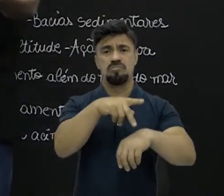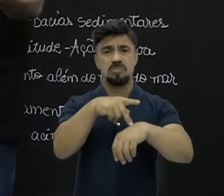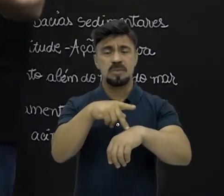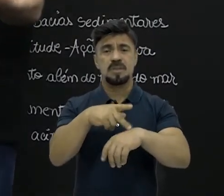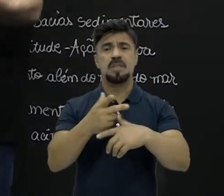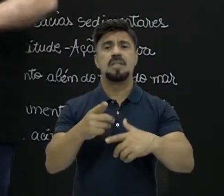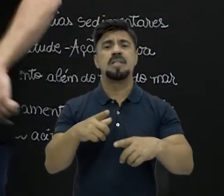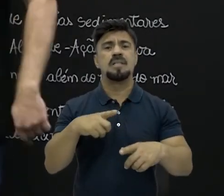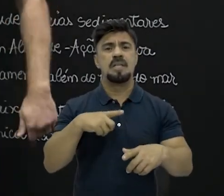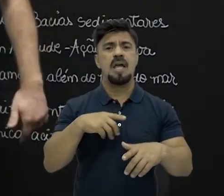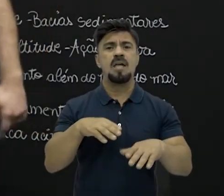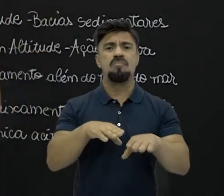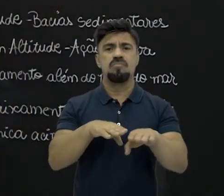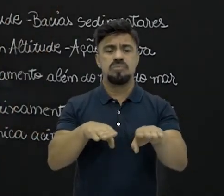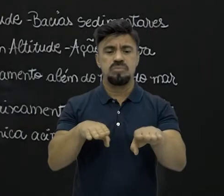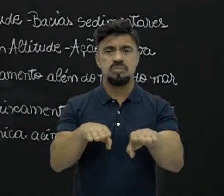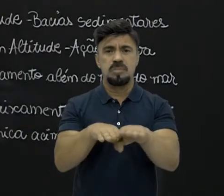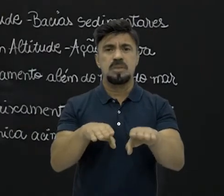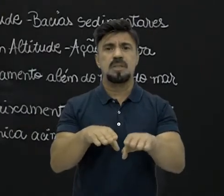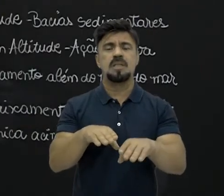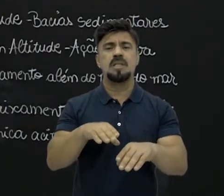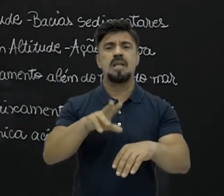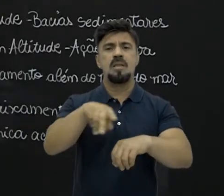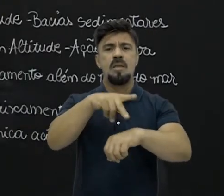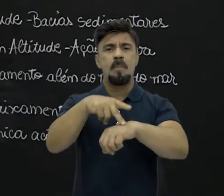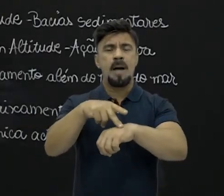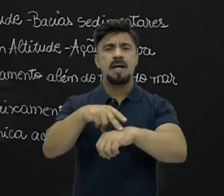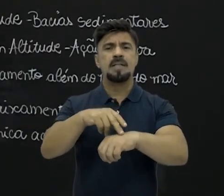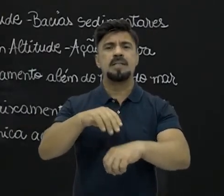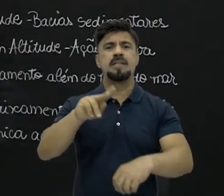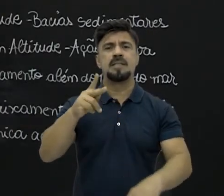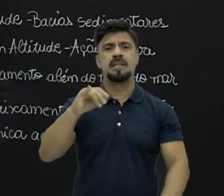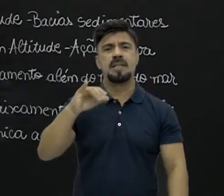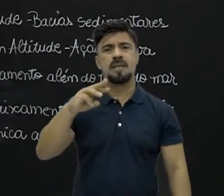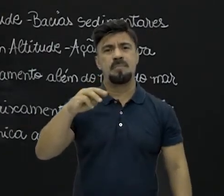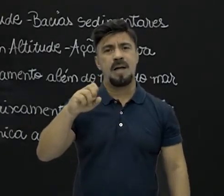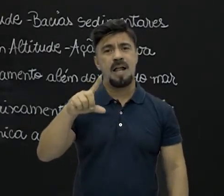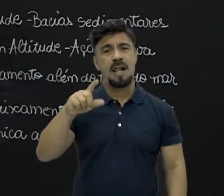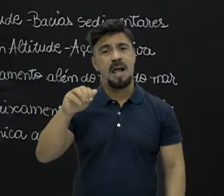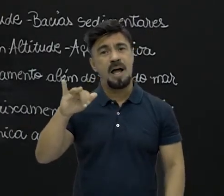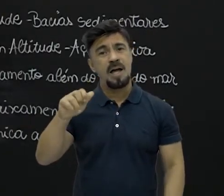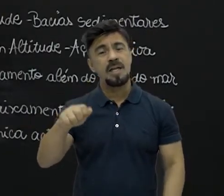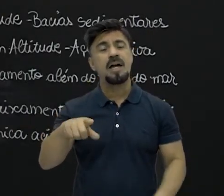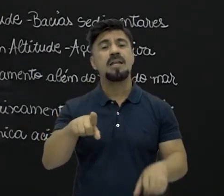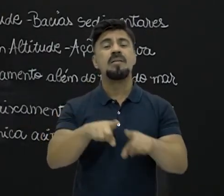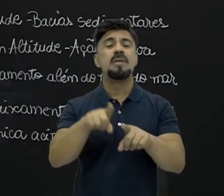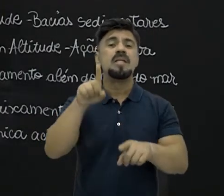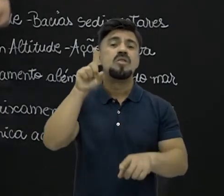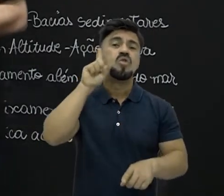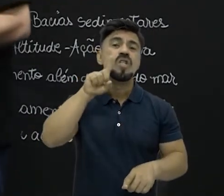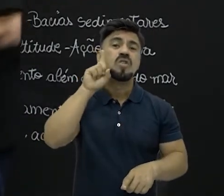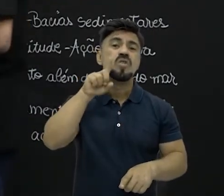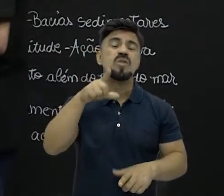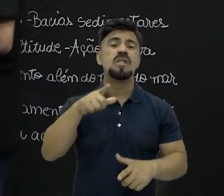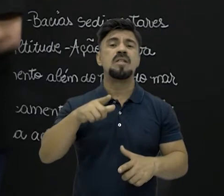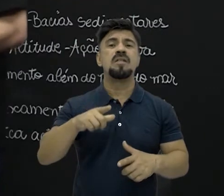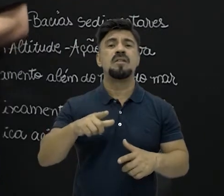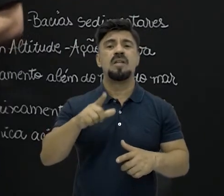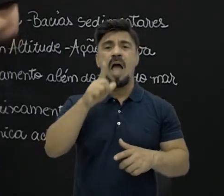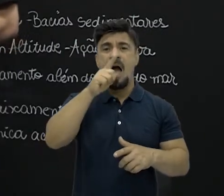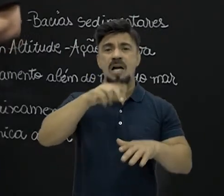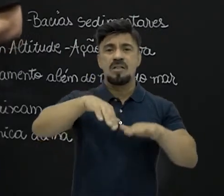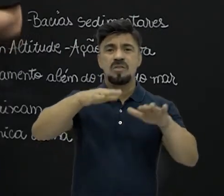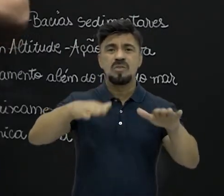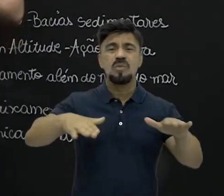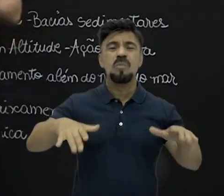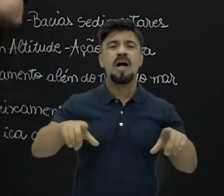Andes, vamos ter no Himalaia, vamos ter nas Montanhas Rochosas nos Estados Unidos, nesses lugares sim. A Serra do Mar, ela